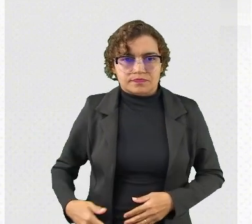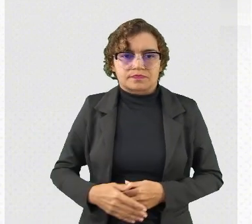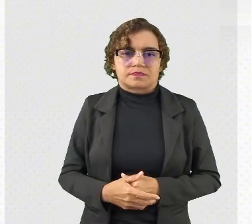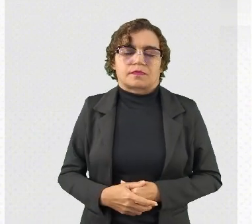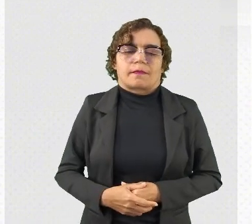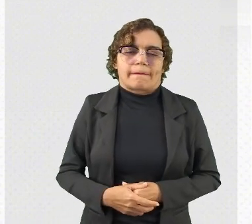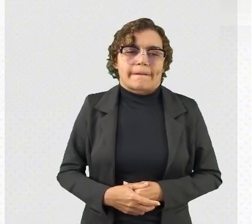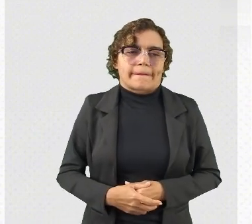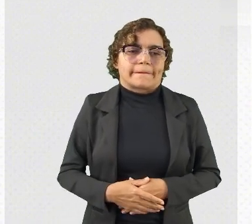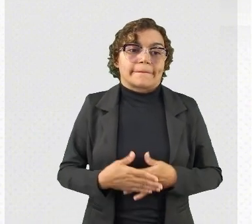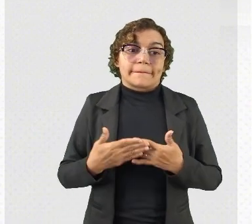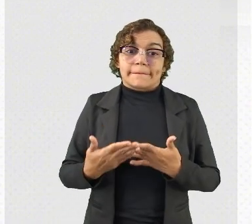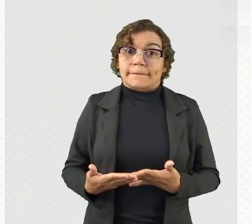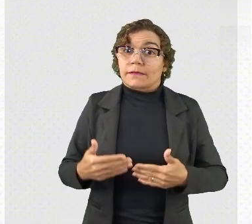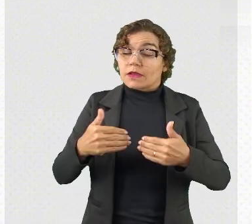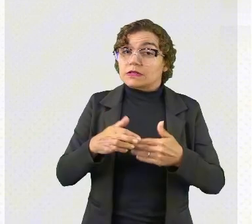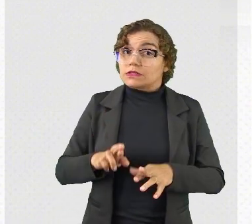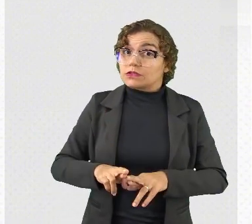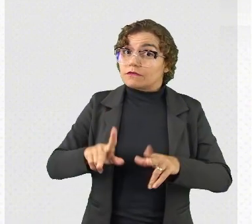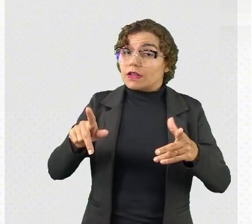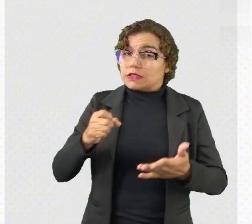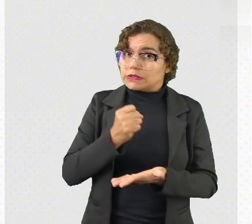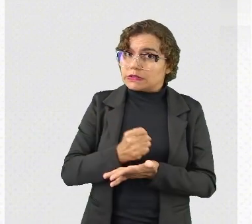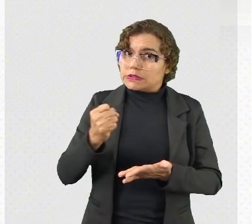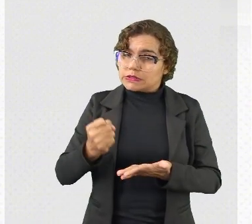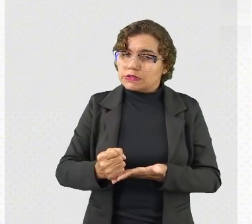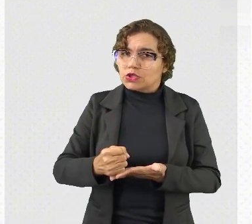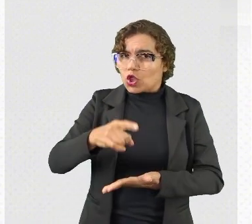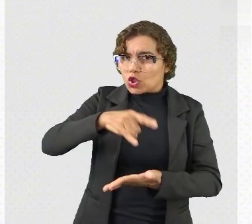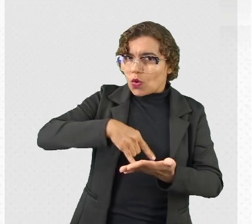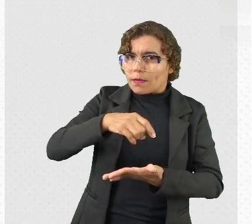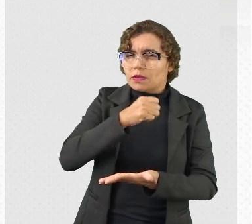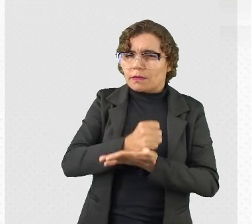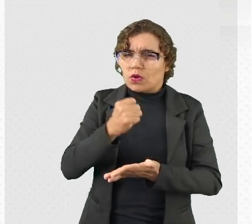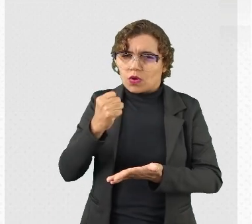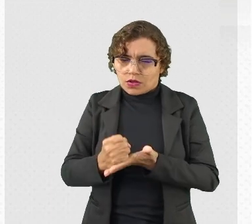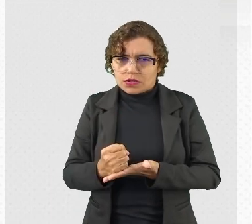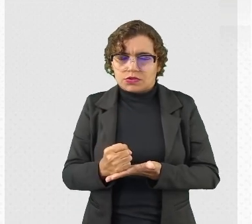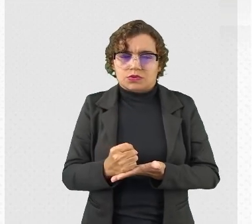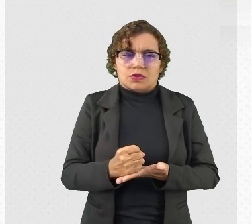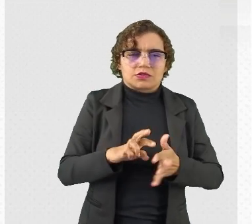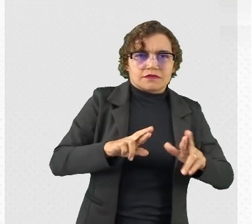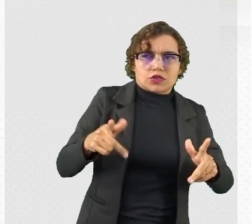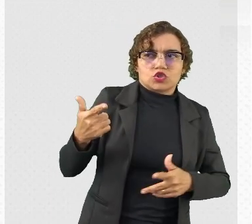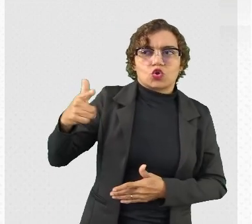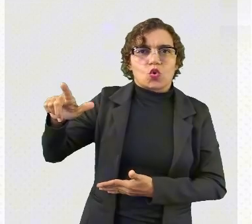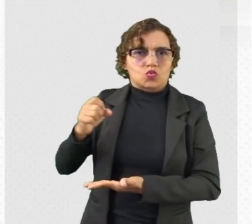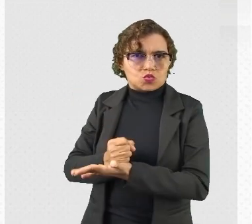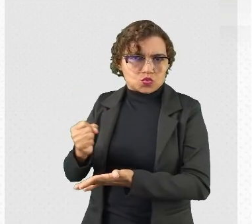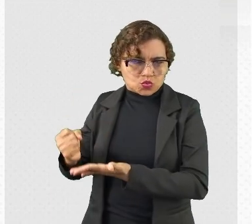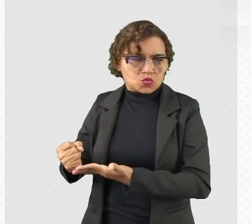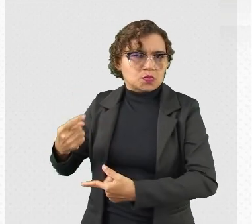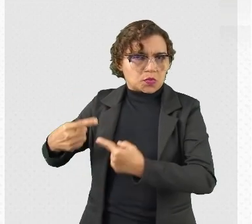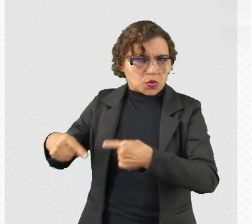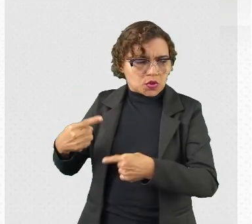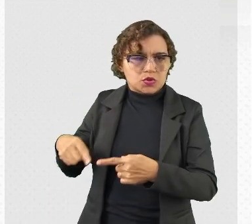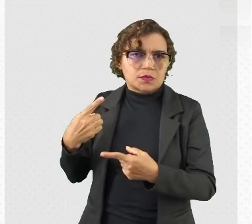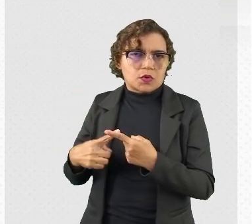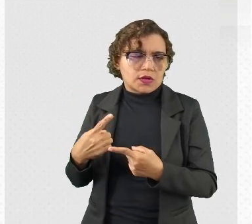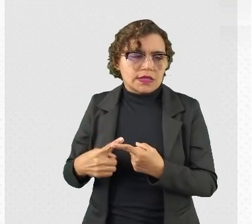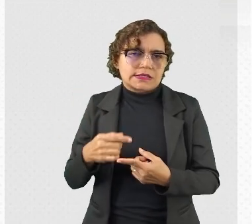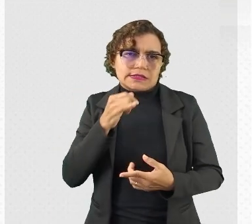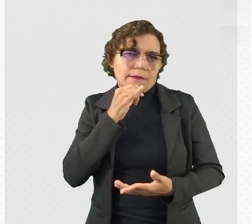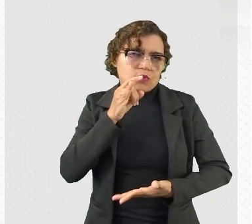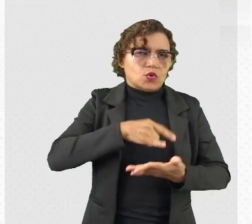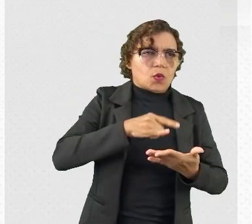aqui o que difere esse tratado político de outros tratados políticos, né, uma vez que ele está vindo